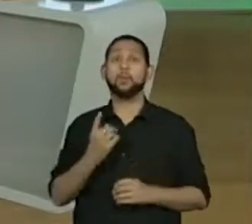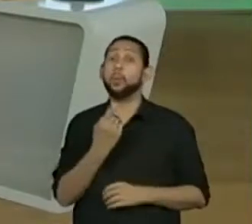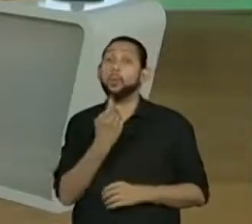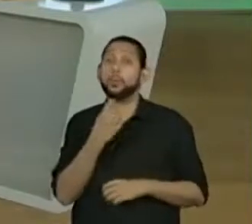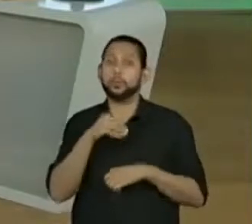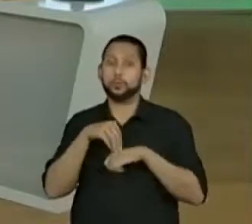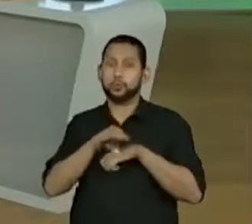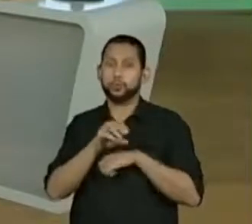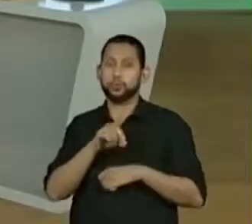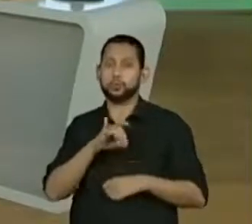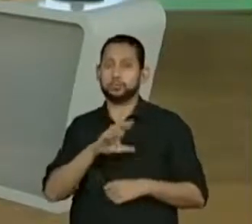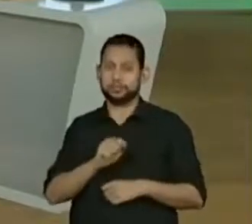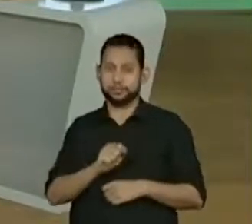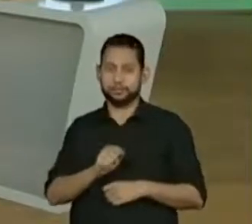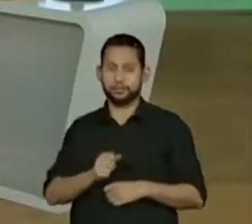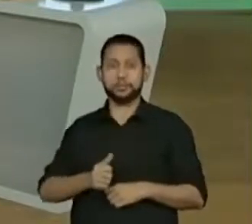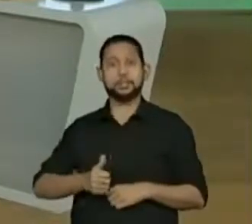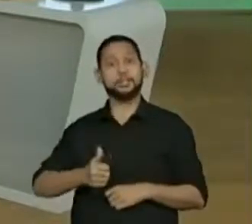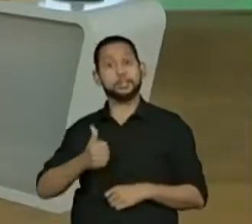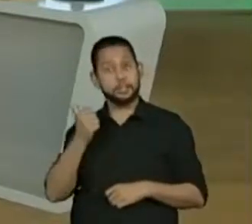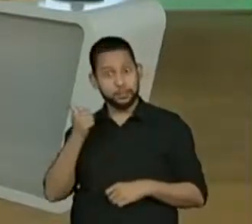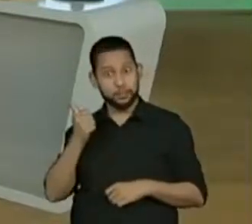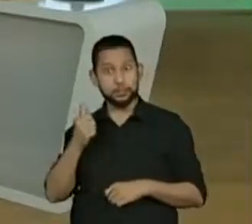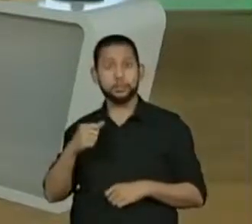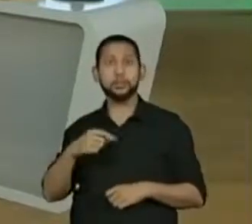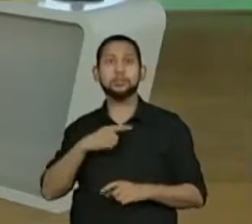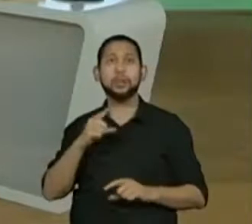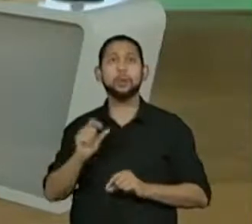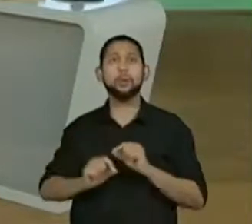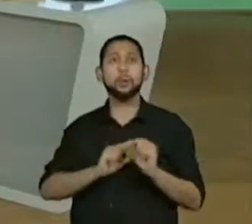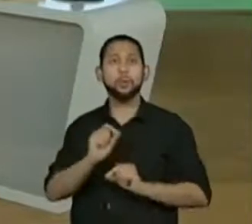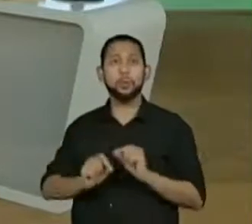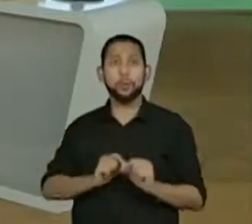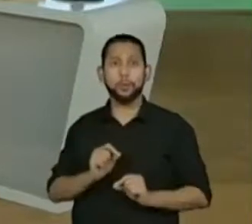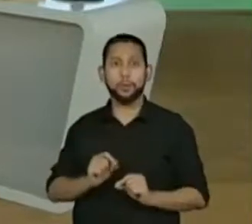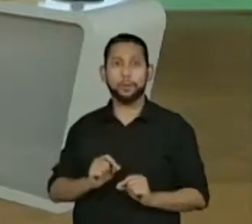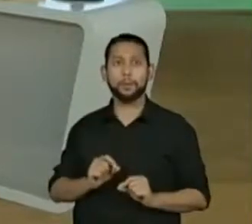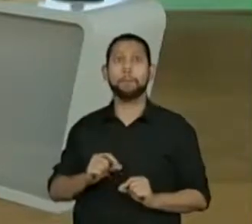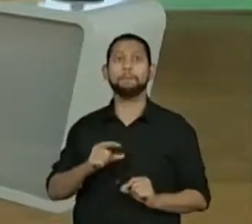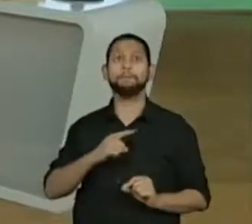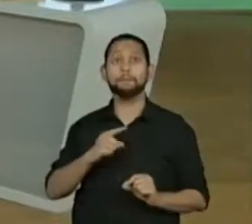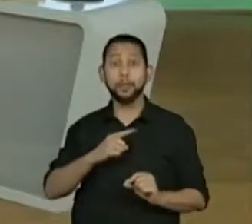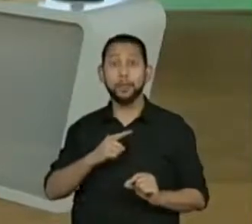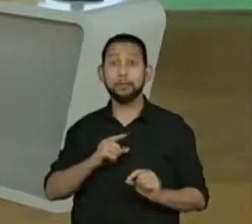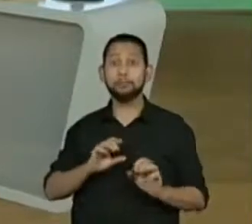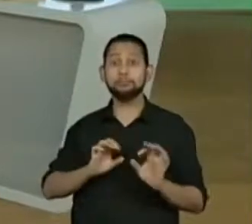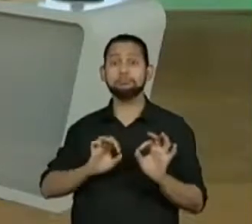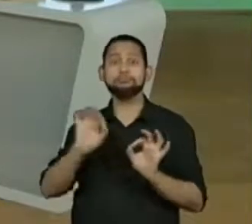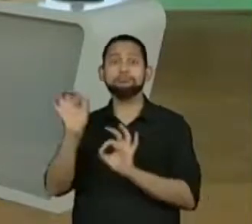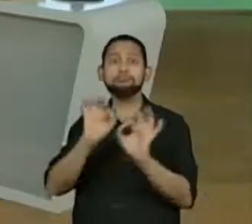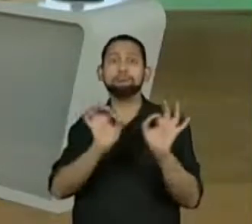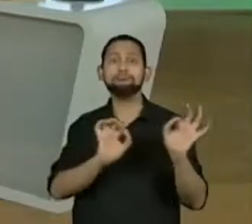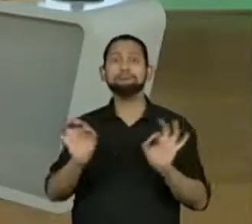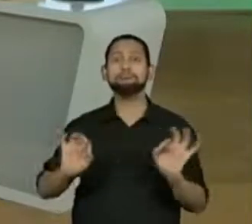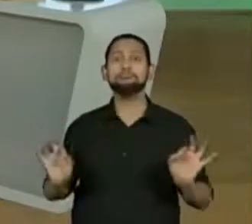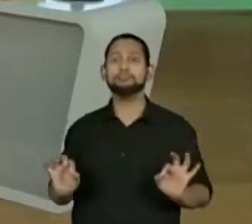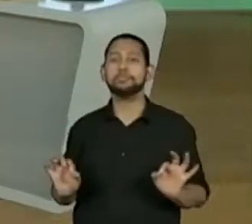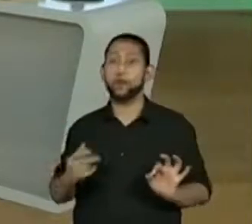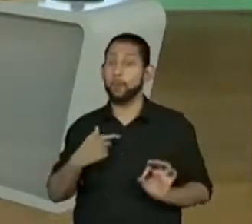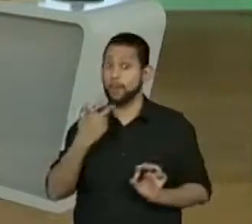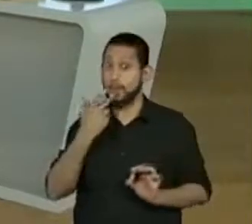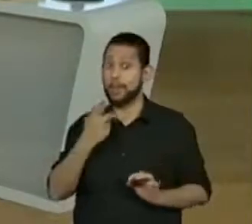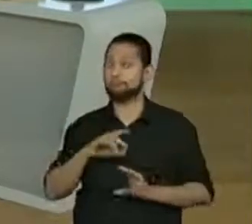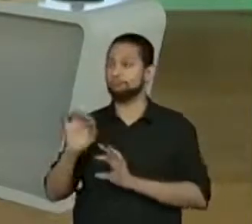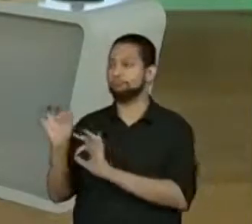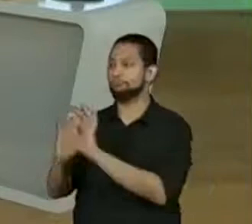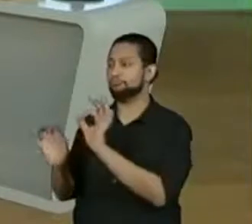única dica isso teremos O que teremos na decoração eu vou falar como